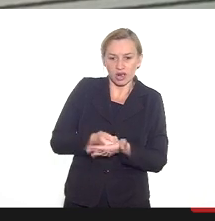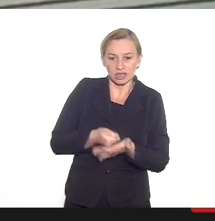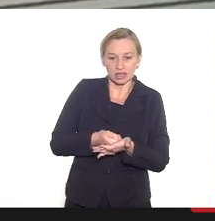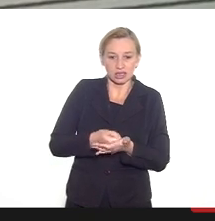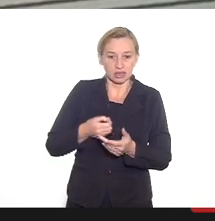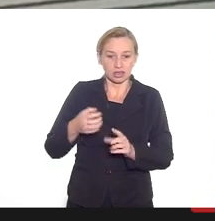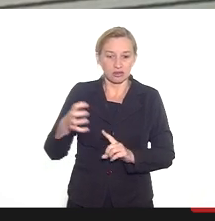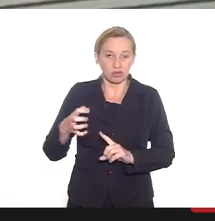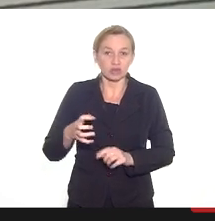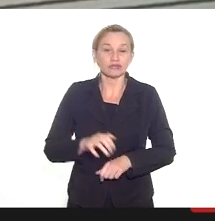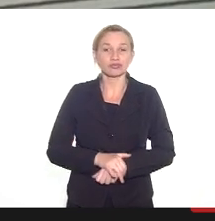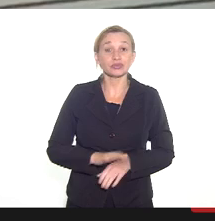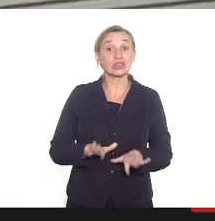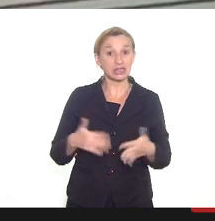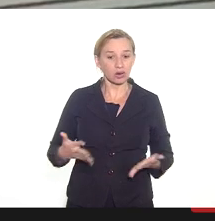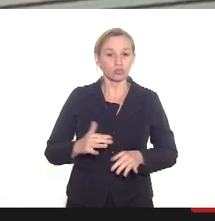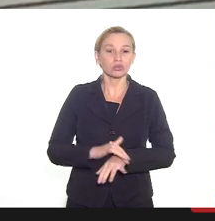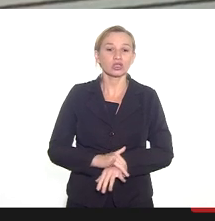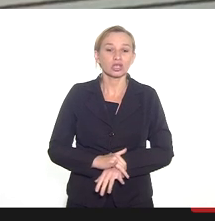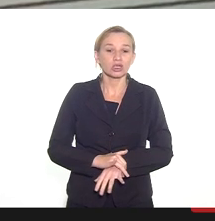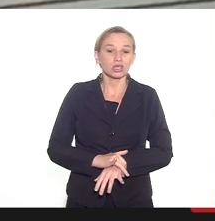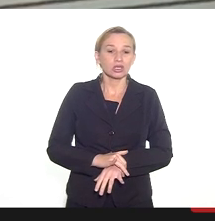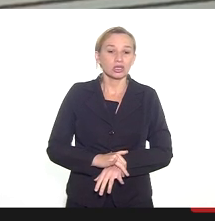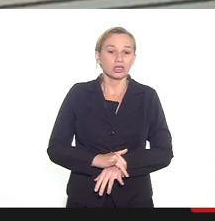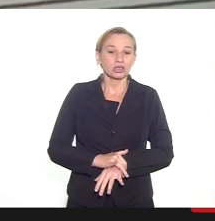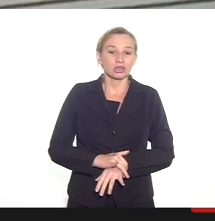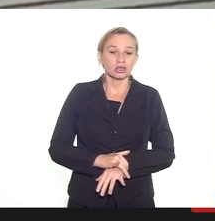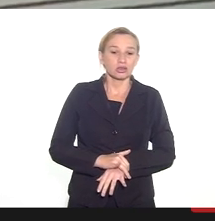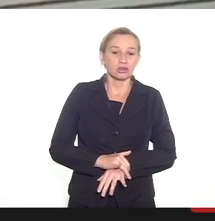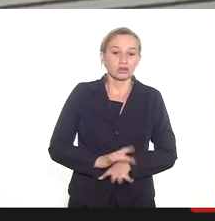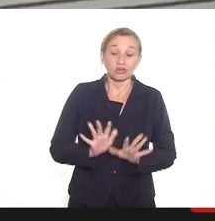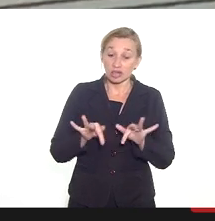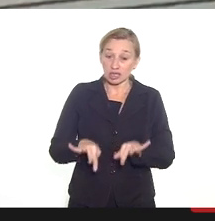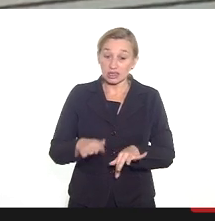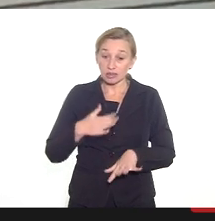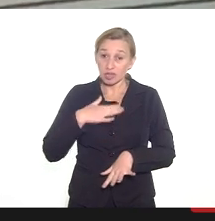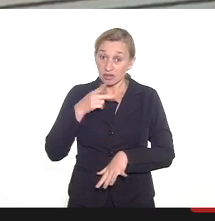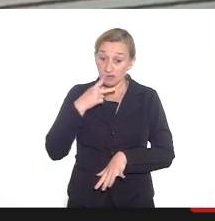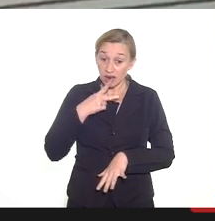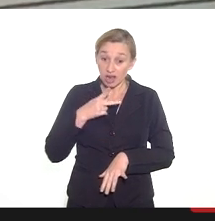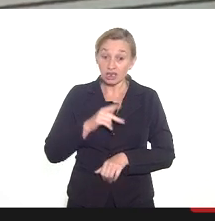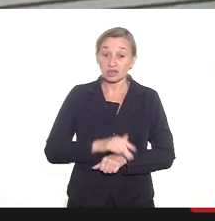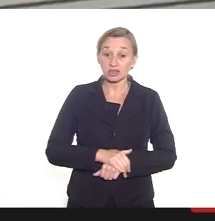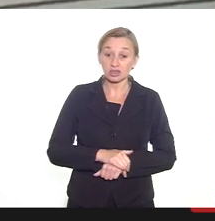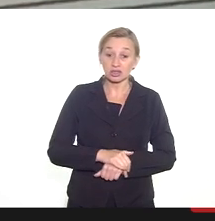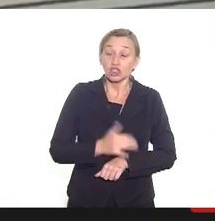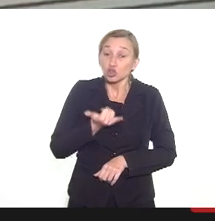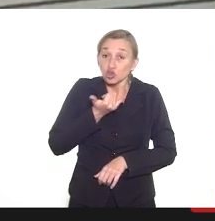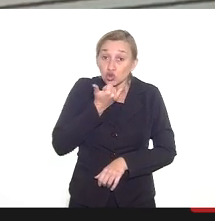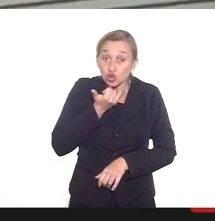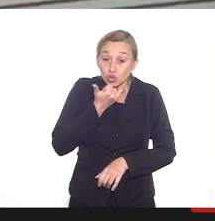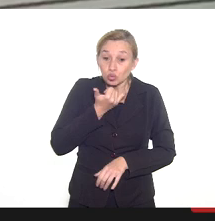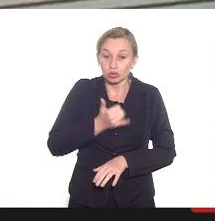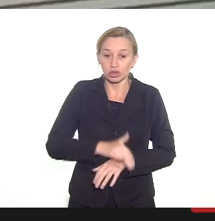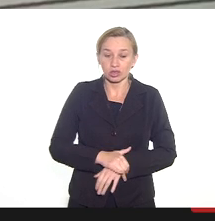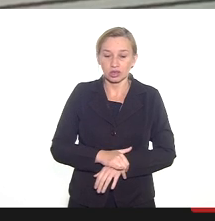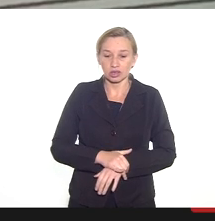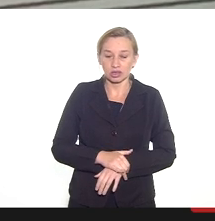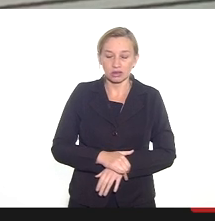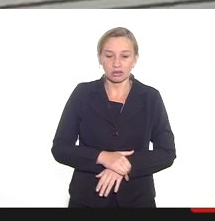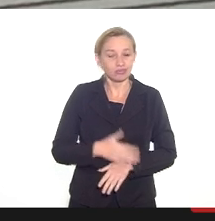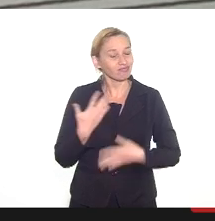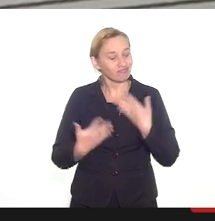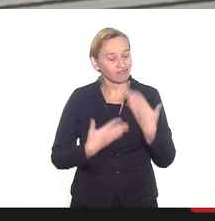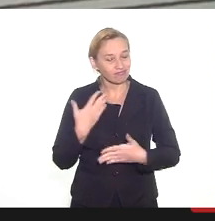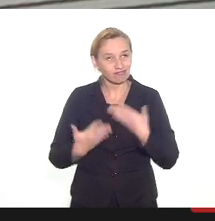pressão. Então, eu me despeço, acho que estou já estourando o tempo, já estourei, peço desculpas por isso. A minha